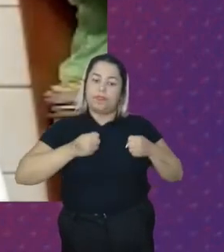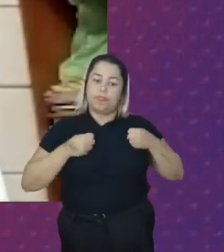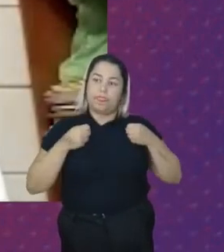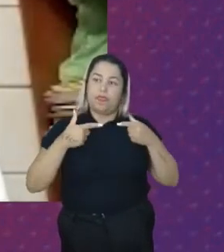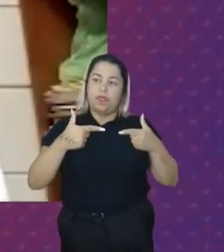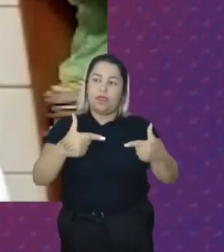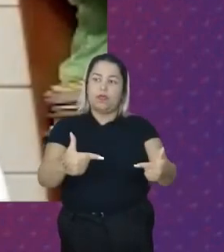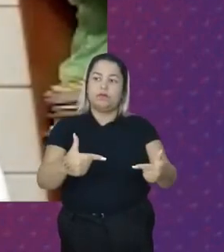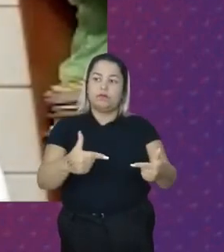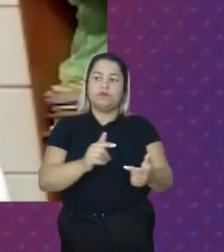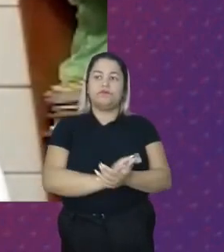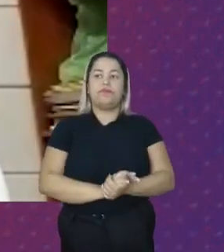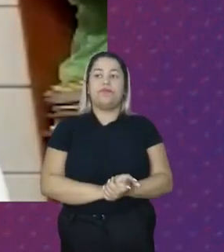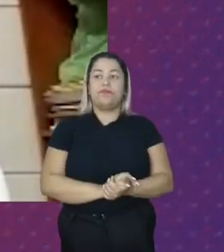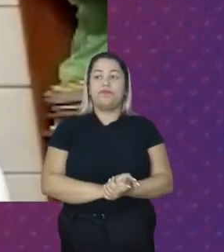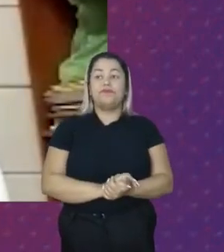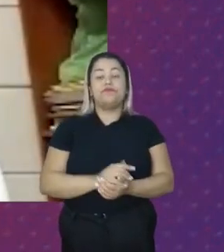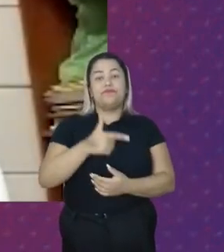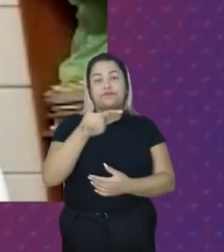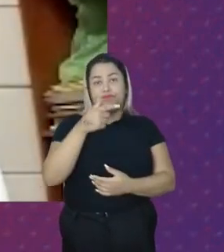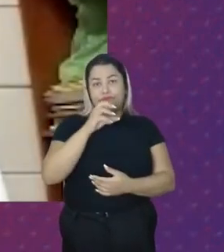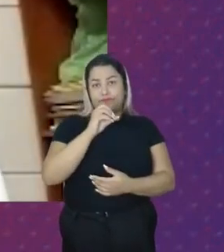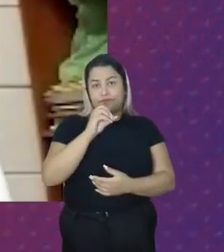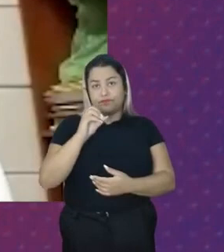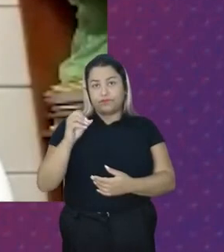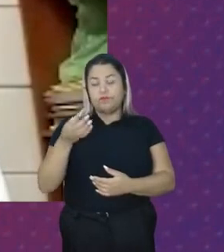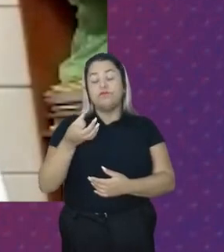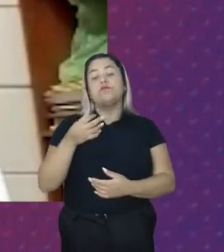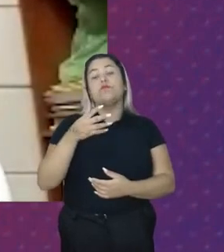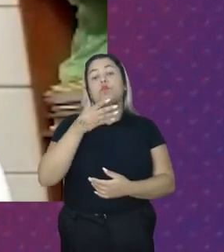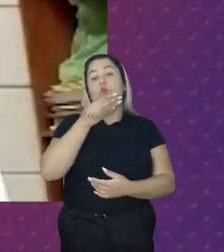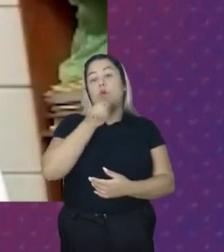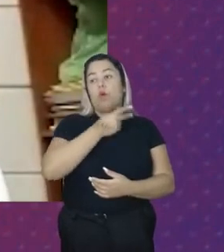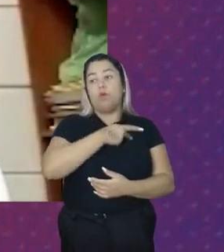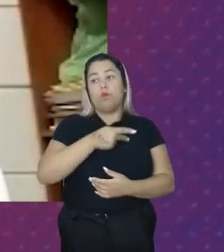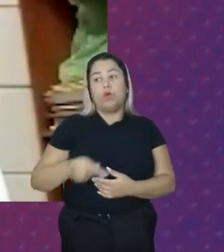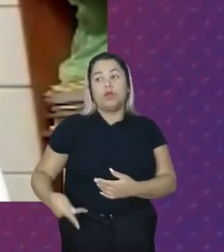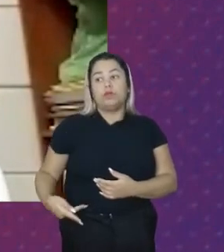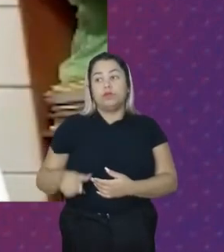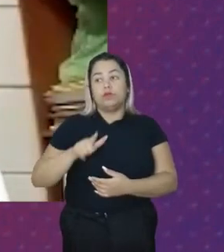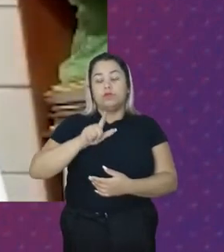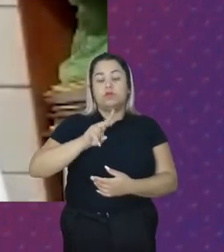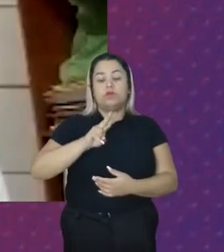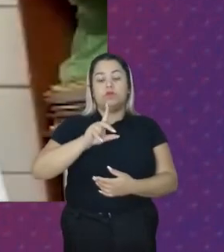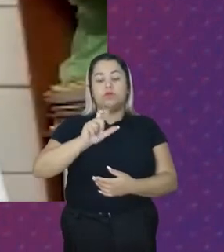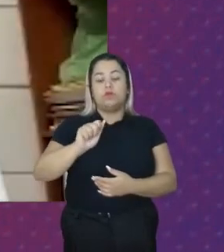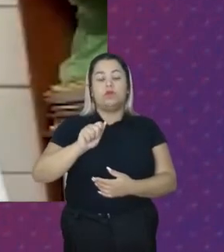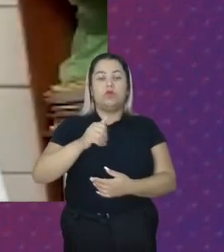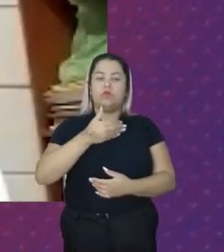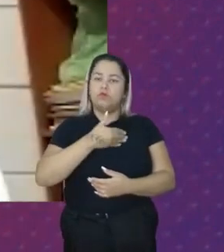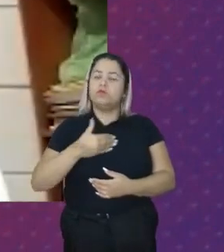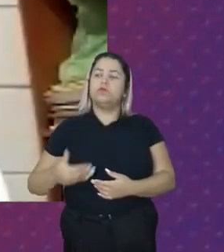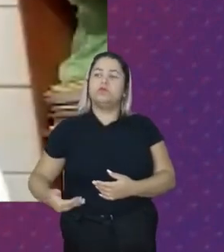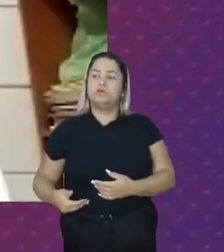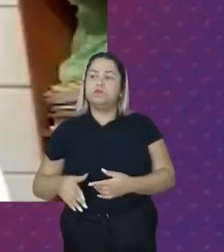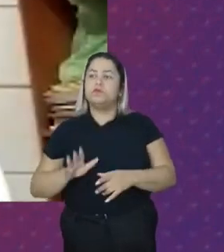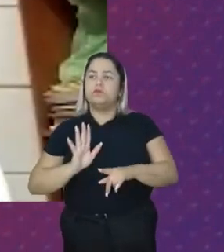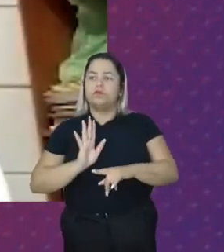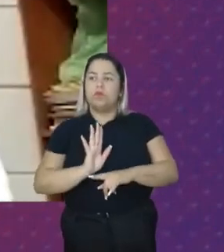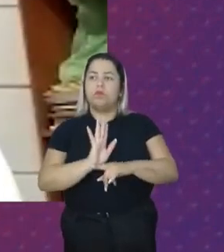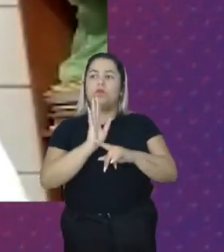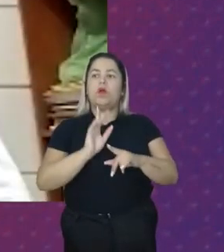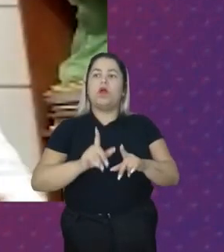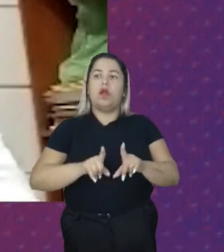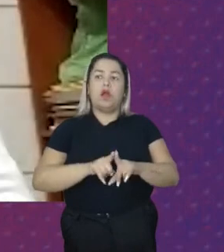Então Em 2006 O presidente Lula Porque o governo Que mais garantiu Direitos Para a classe